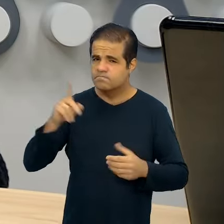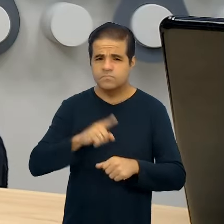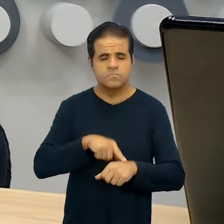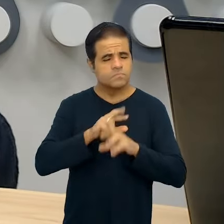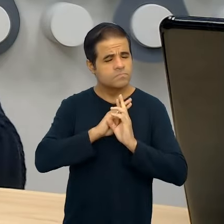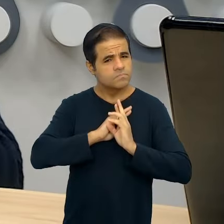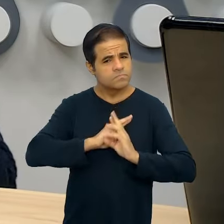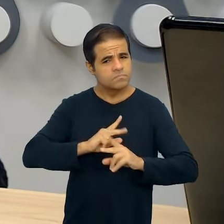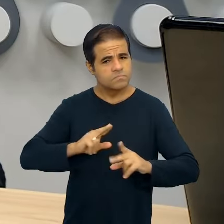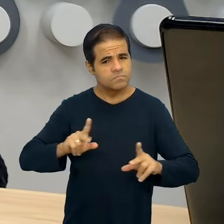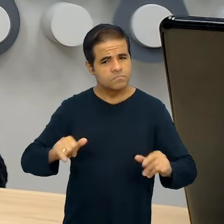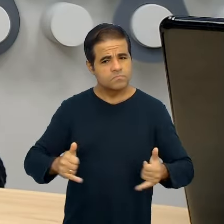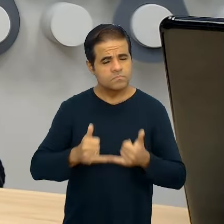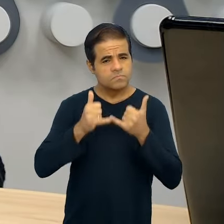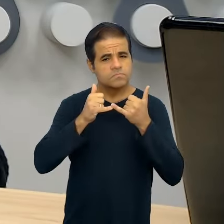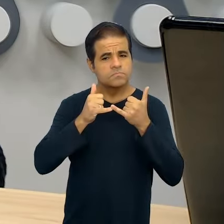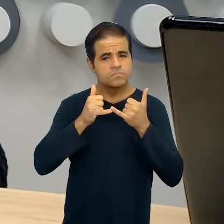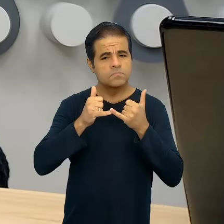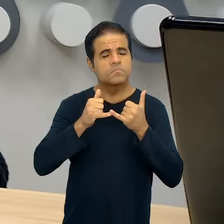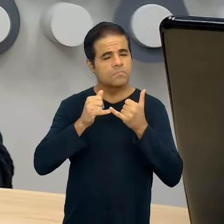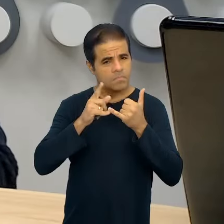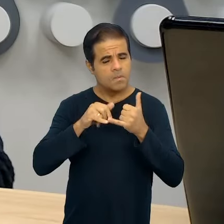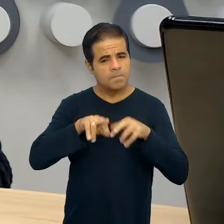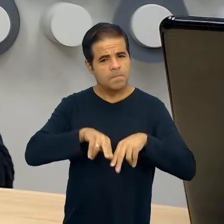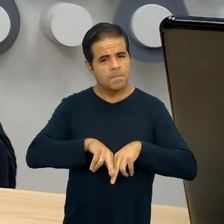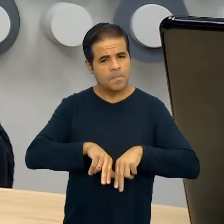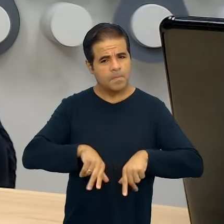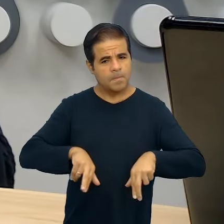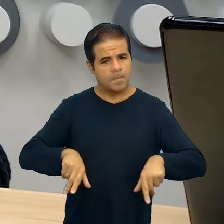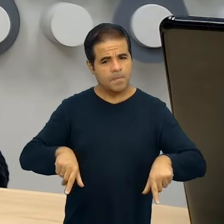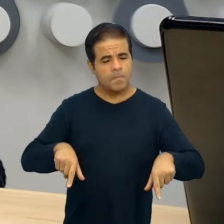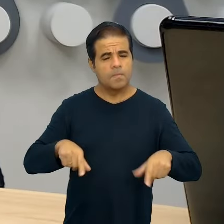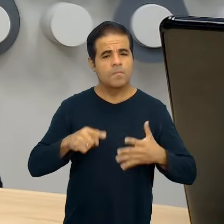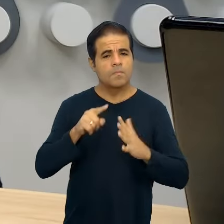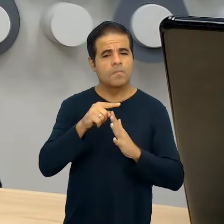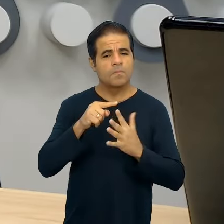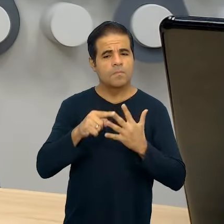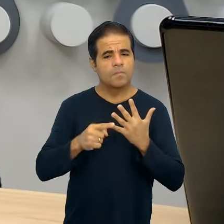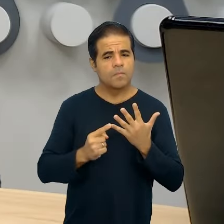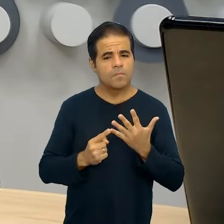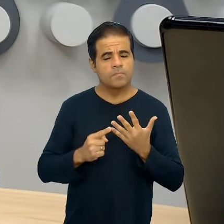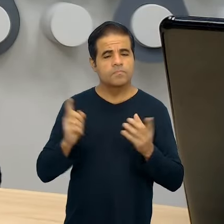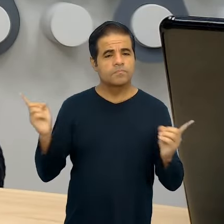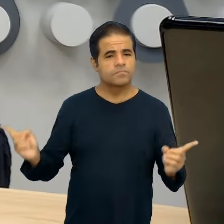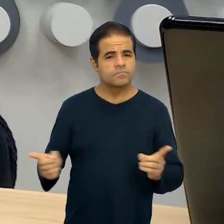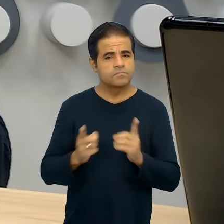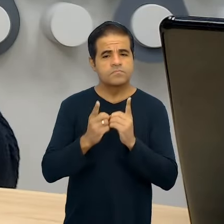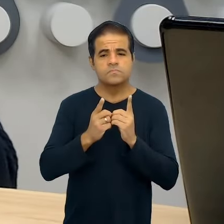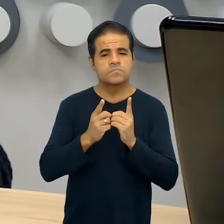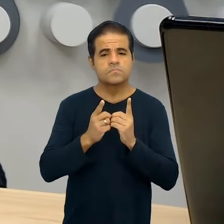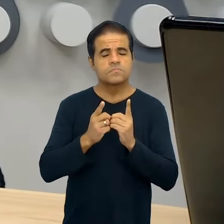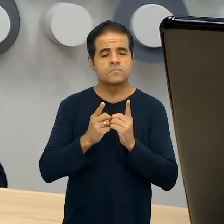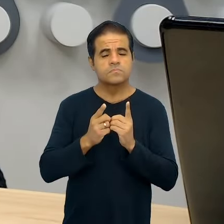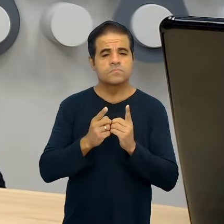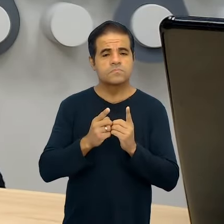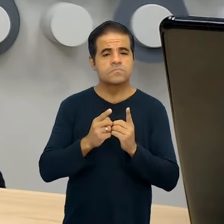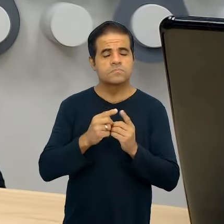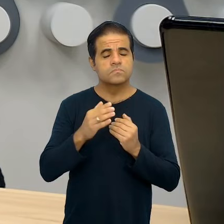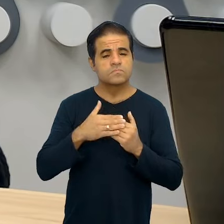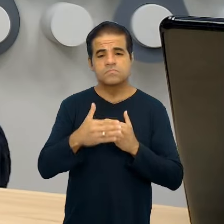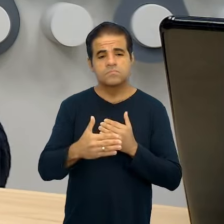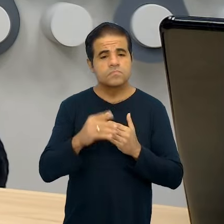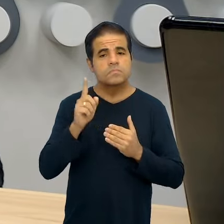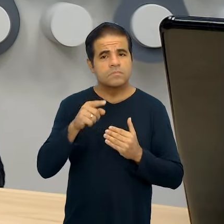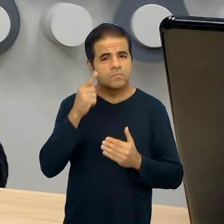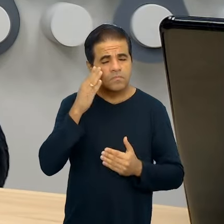às aulas, internet, enfim, é vasto. Um critério que precisa ser atendido é a idoneidade da fonte.